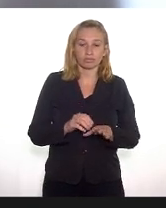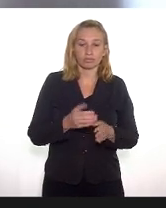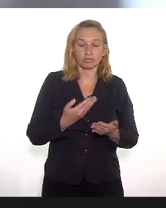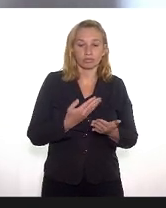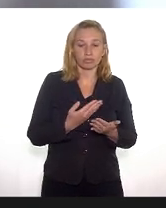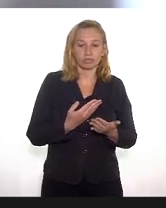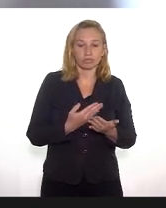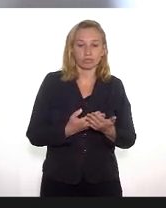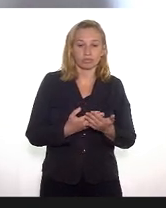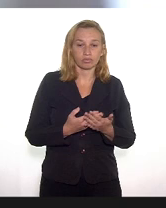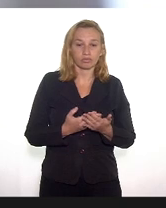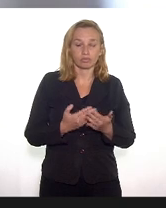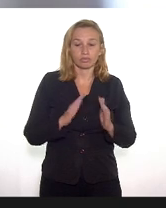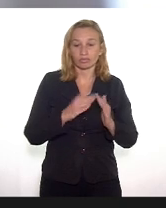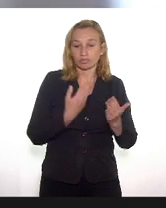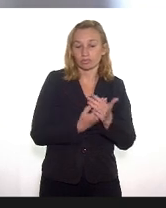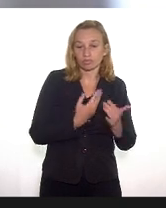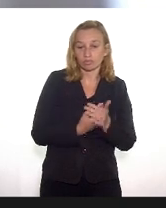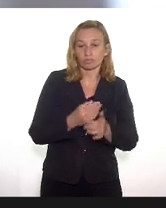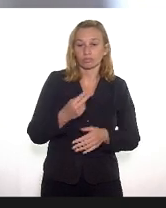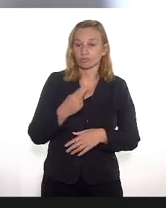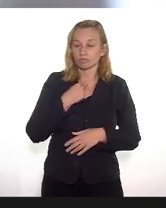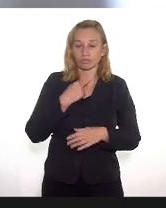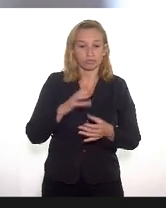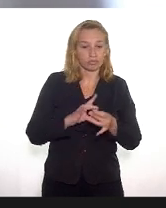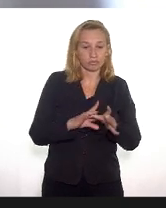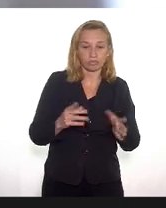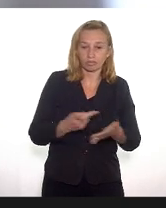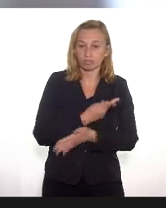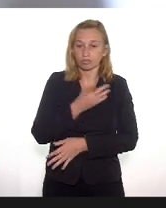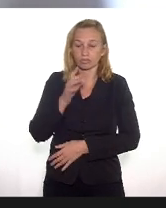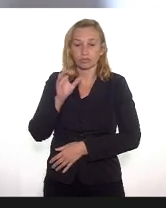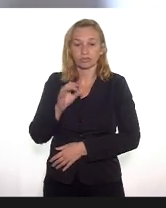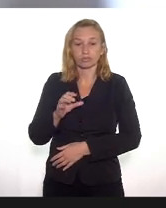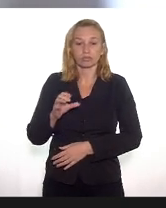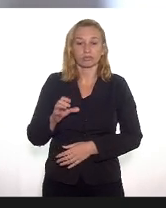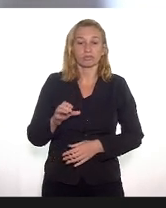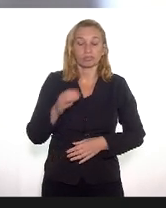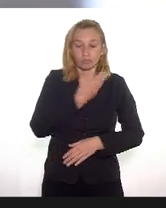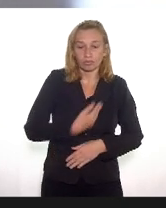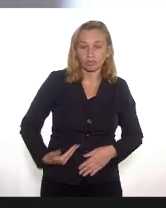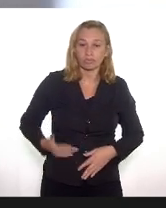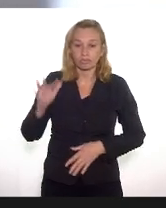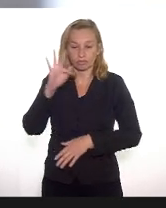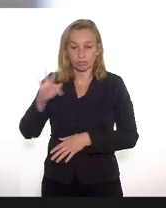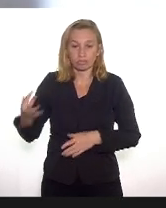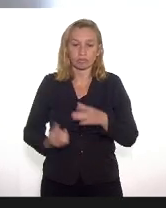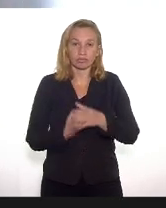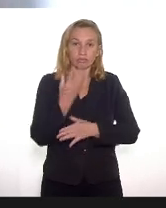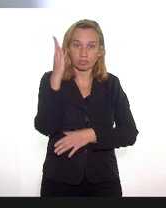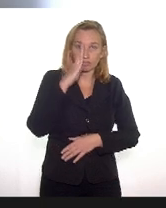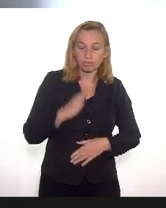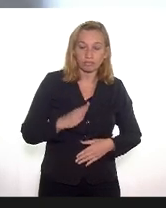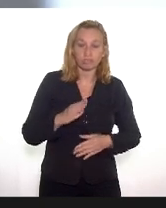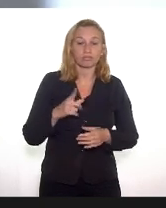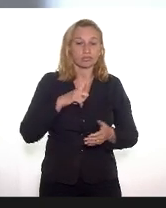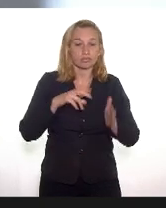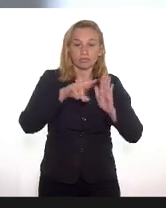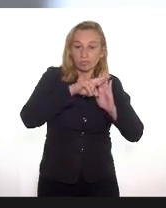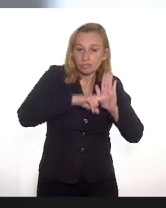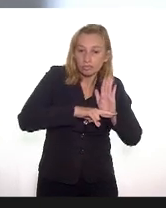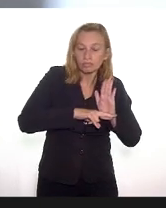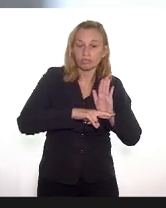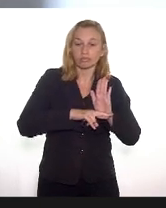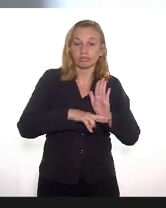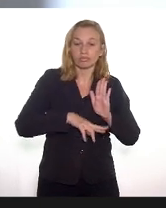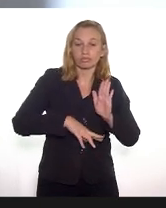porque isso é do governo federal, né? Isso vem do governo federal, o censo é feito no Brasil, né? E existem regras para quem são